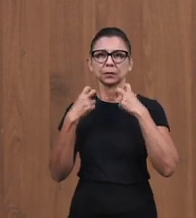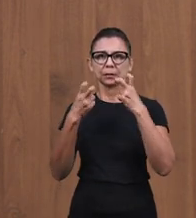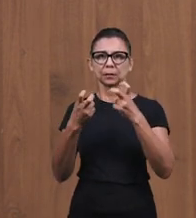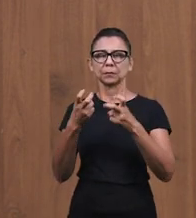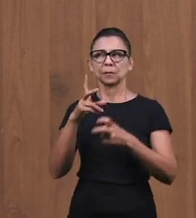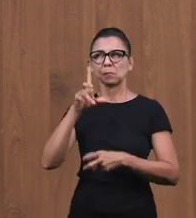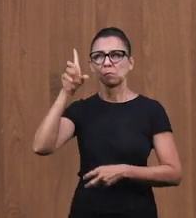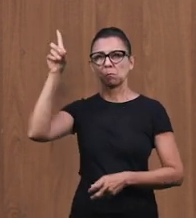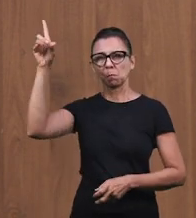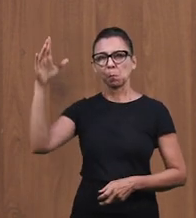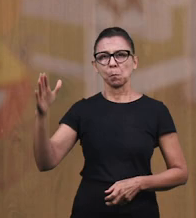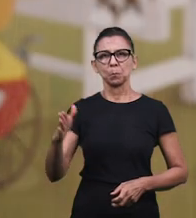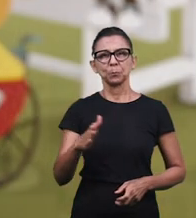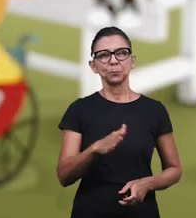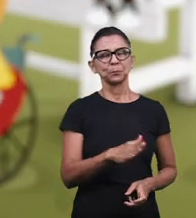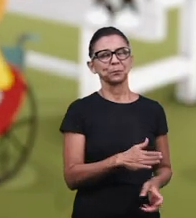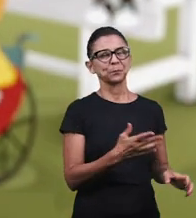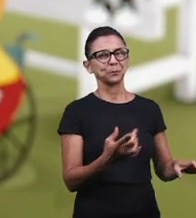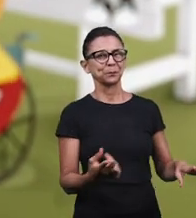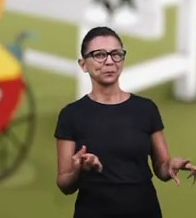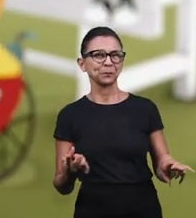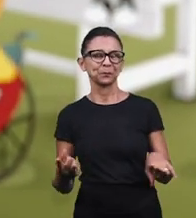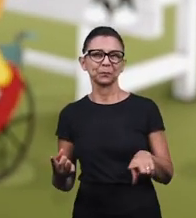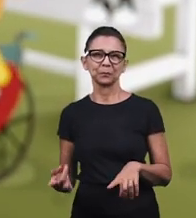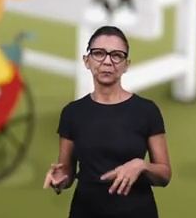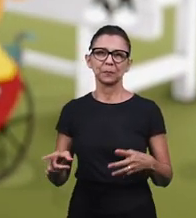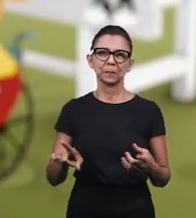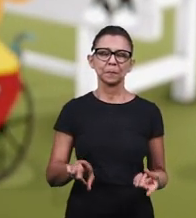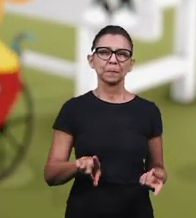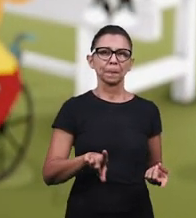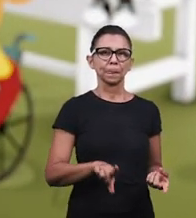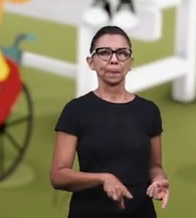Pai. Pai, estou a Te clamar.